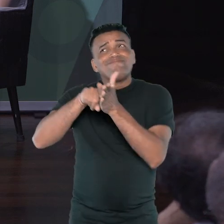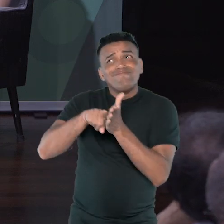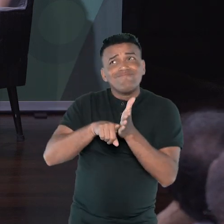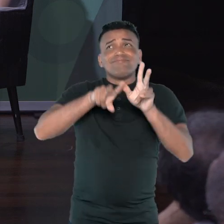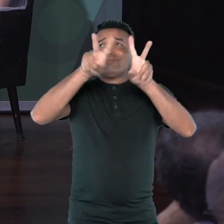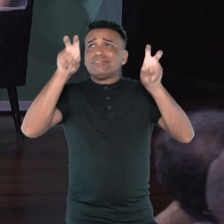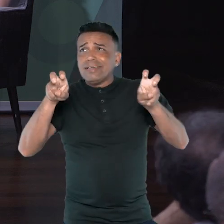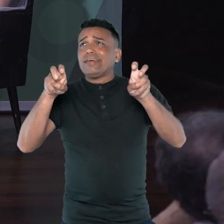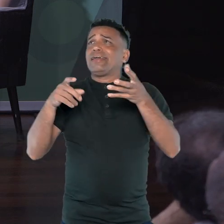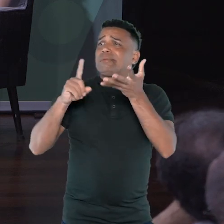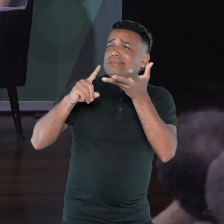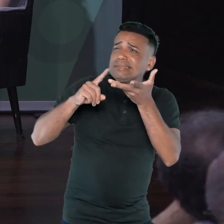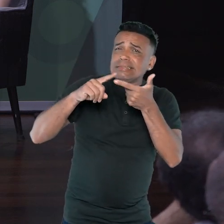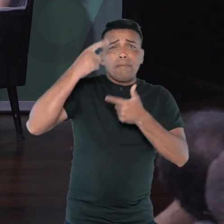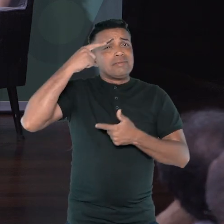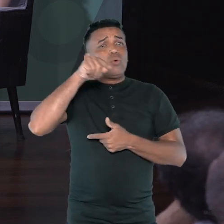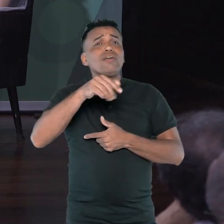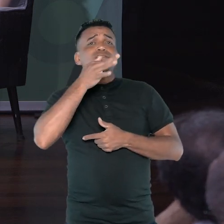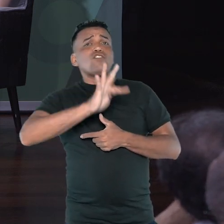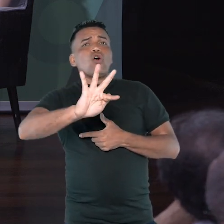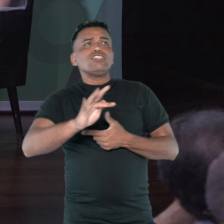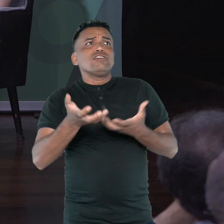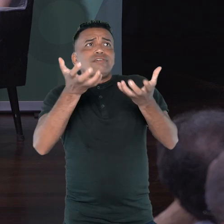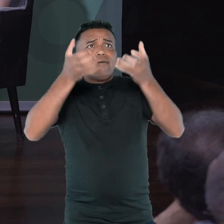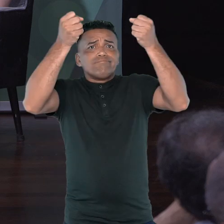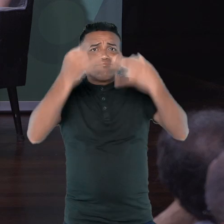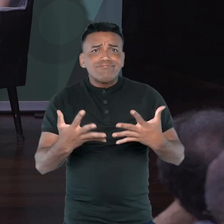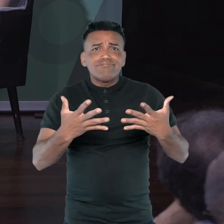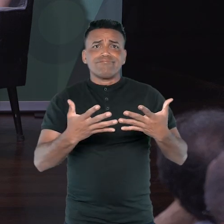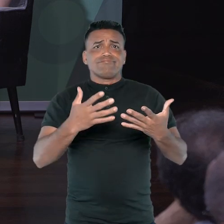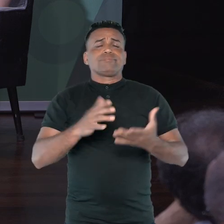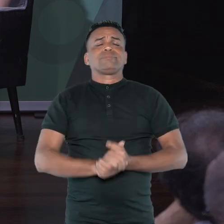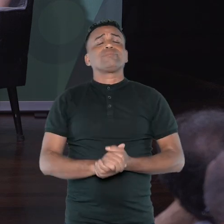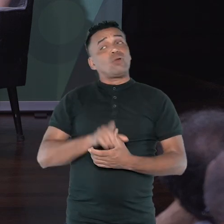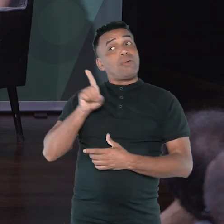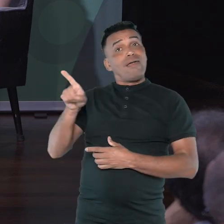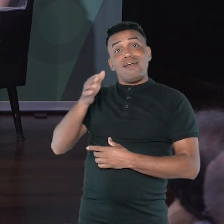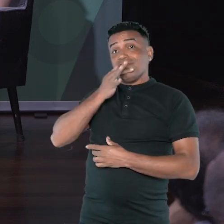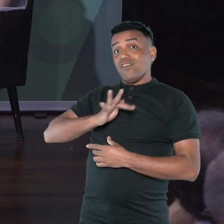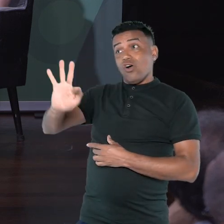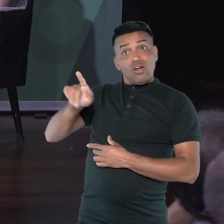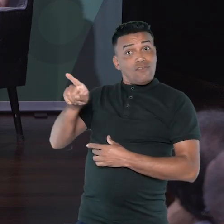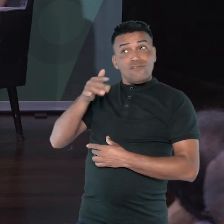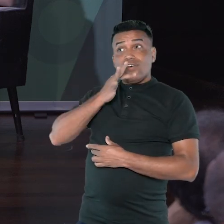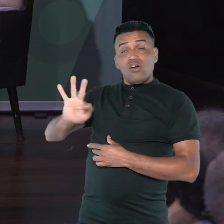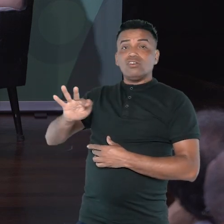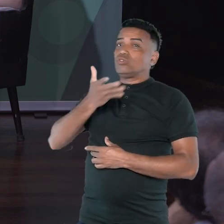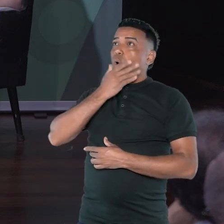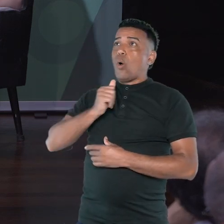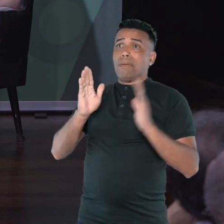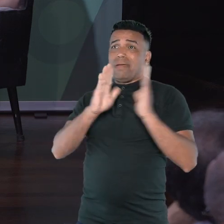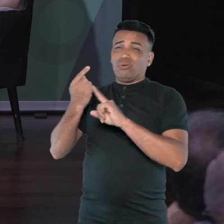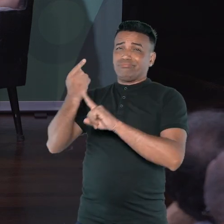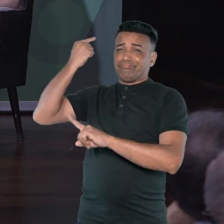as consequências disso e pensar o que ele estava tentando dizer com isso. E, para Freud, o Freud, enquanto homem de sua época,